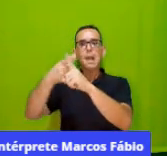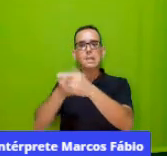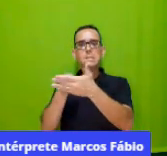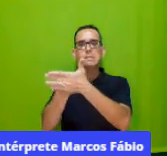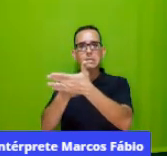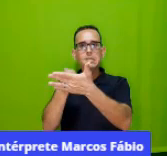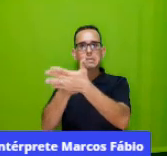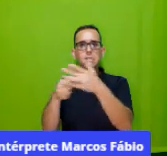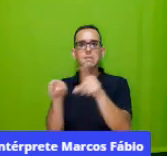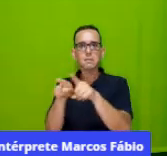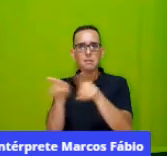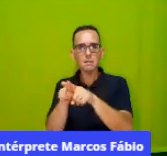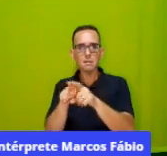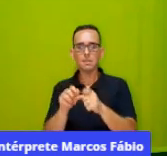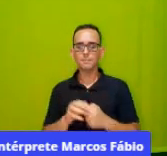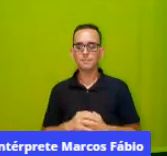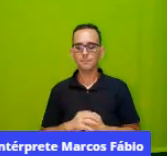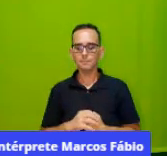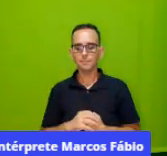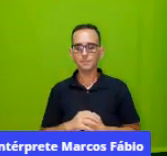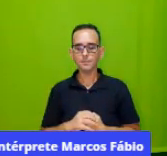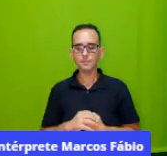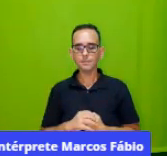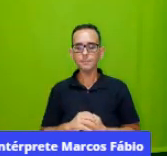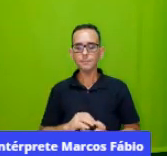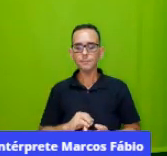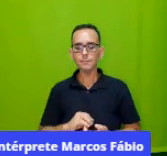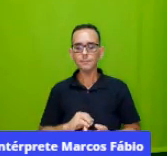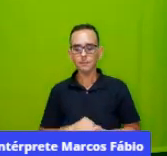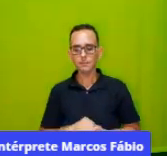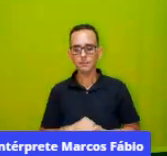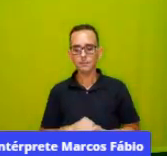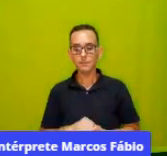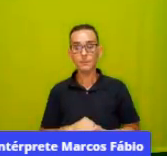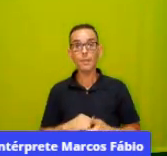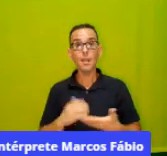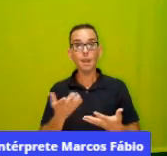gente pode fazer essa associação de mais recursos e mais estímulos.